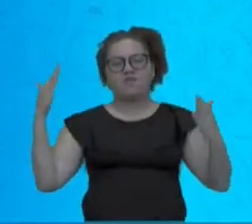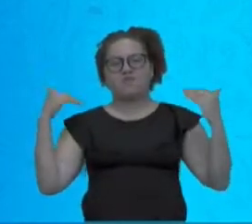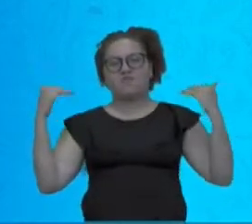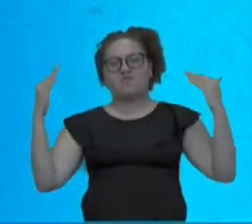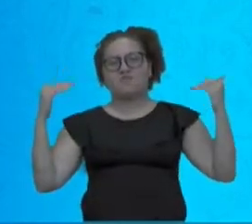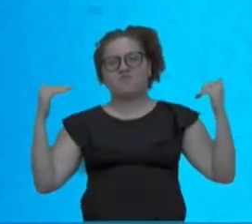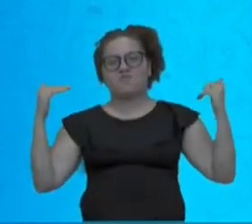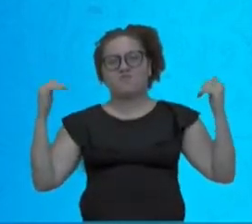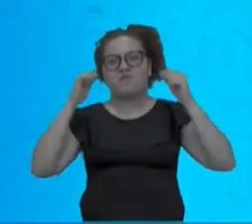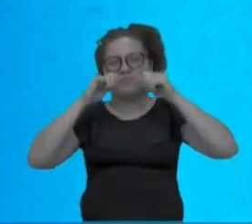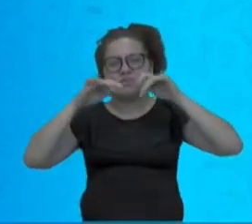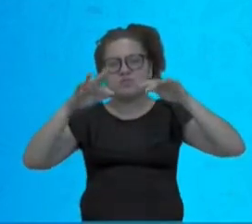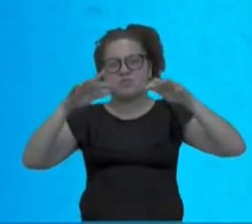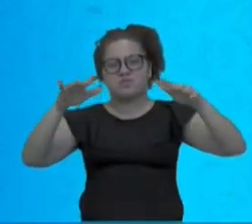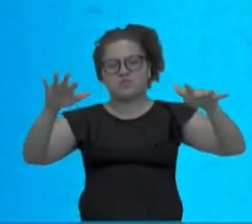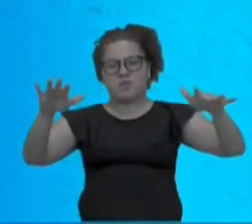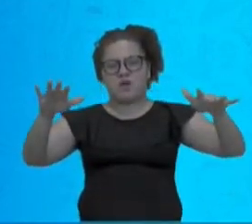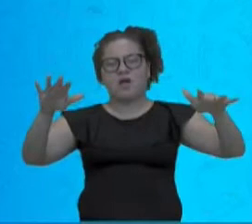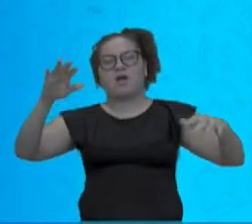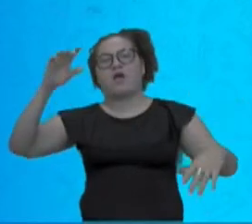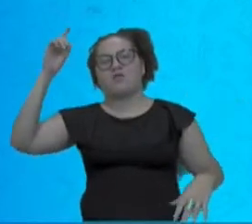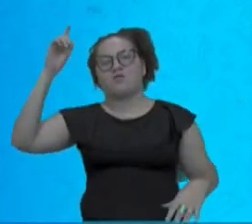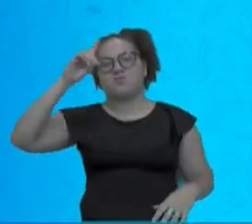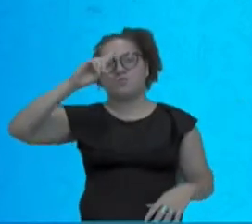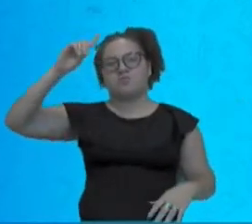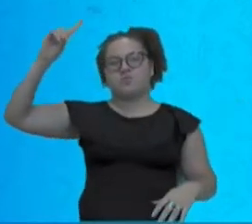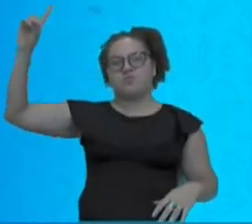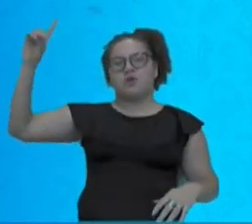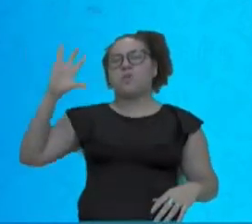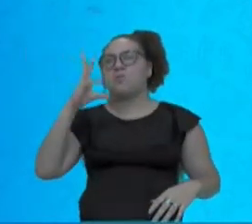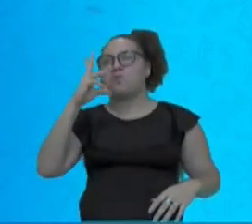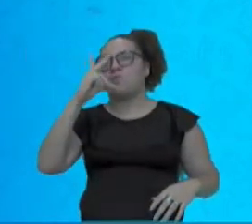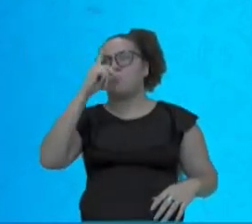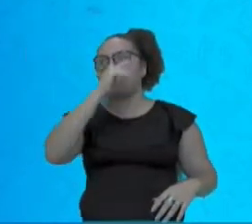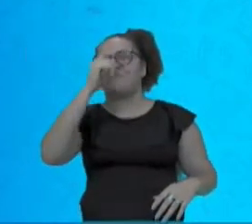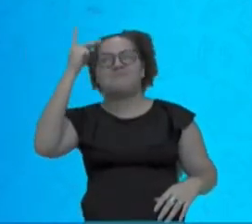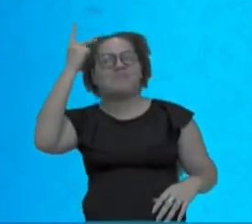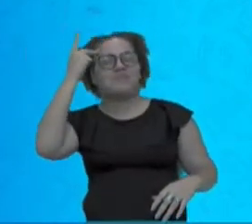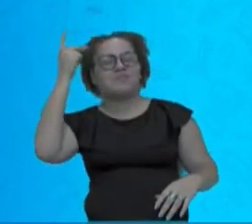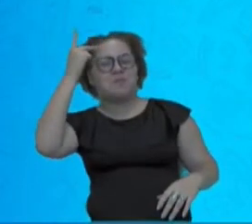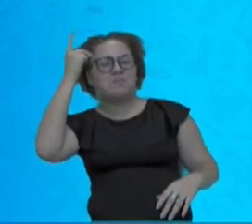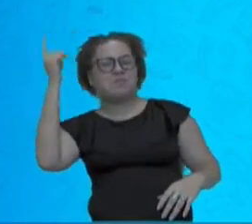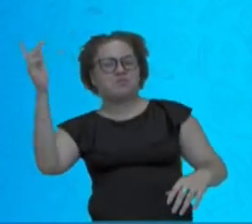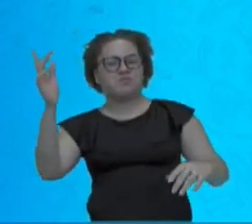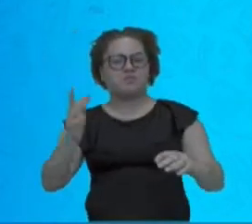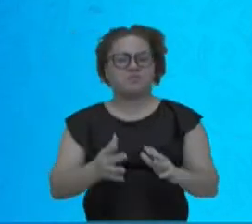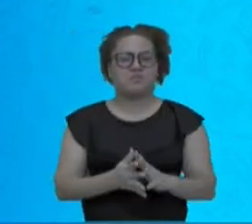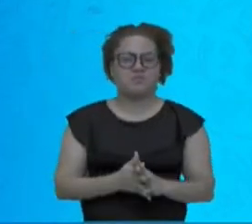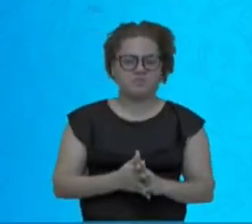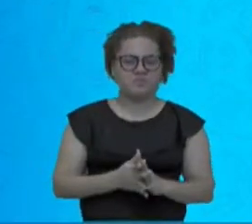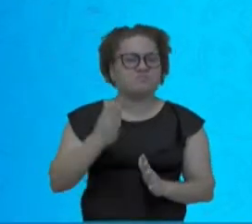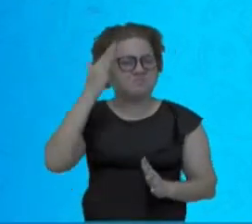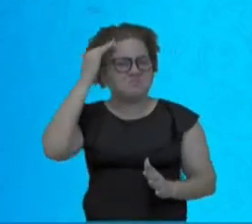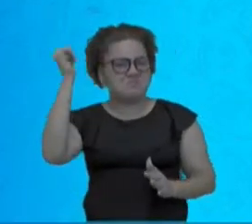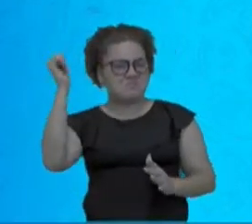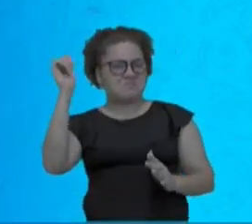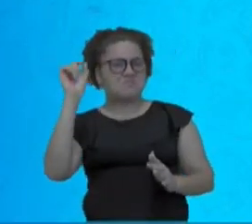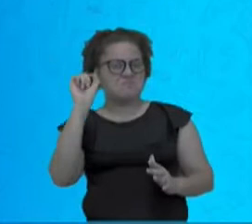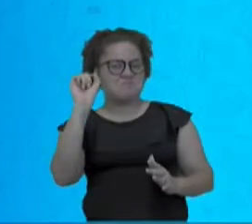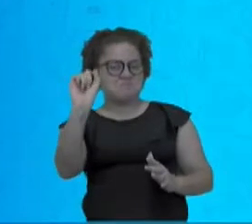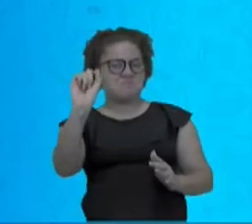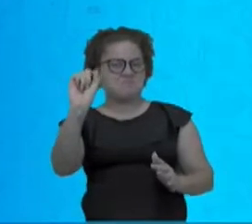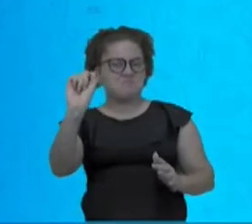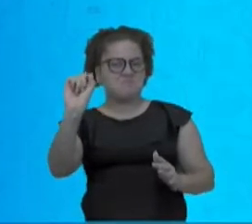abençoado por Deus e bonito por natureza. Você sabia que tem lugares no